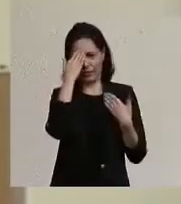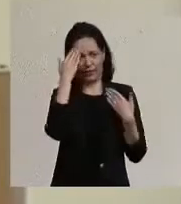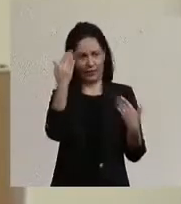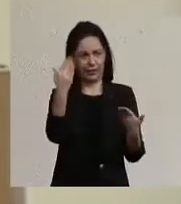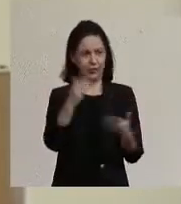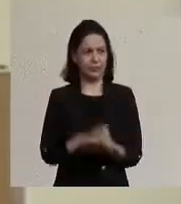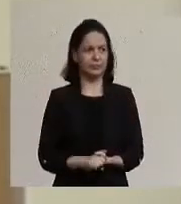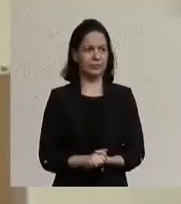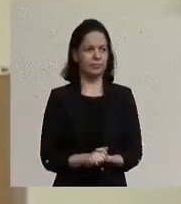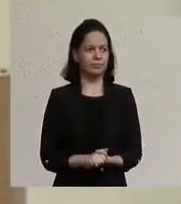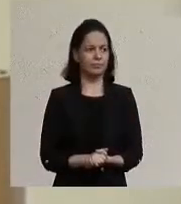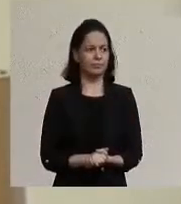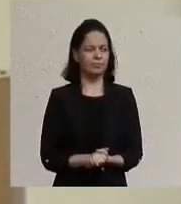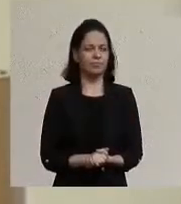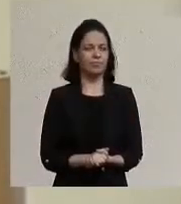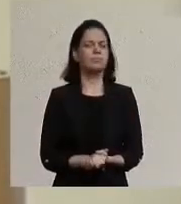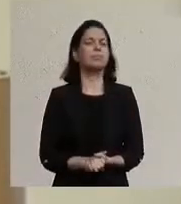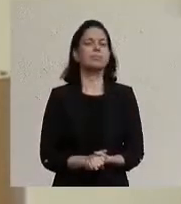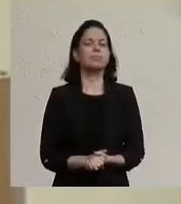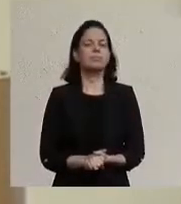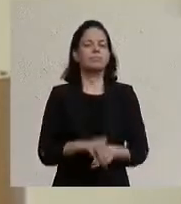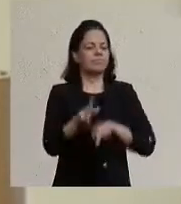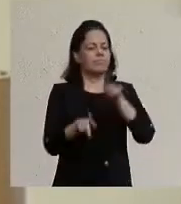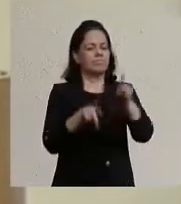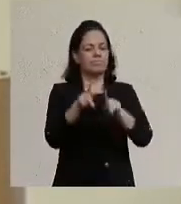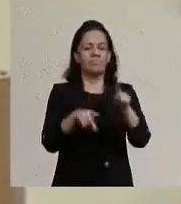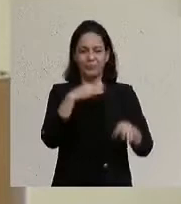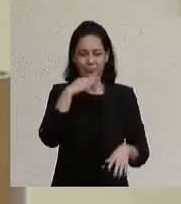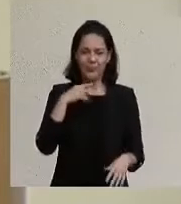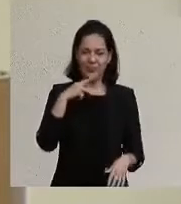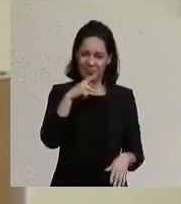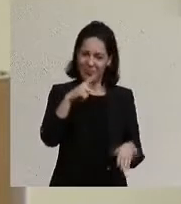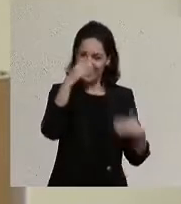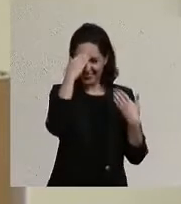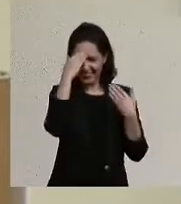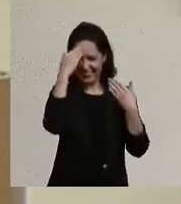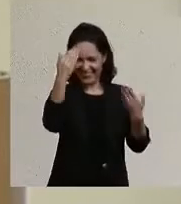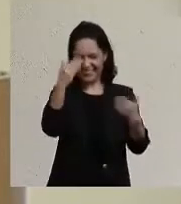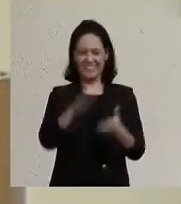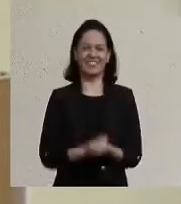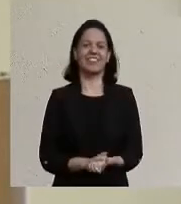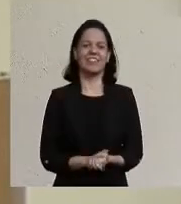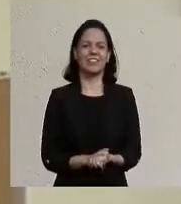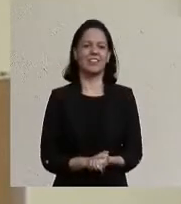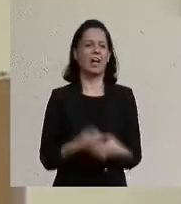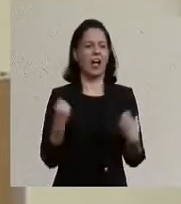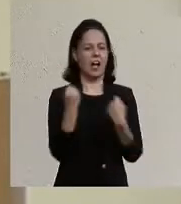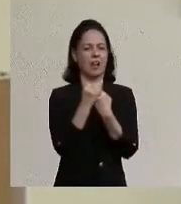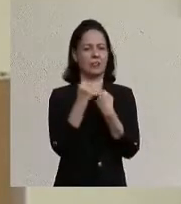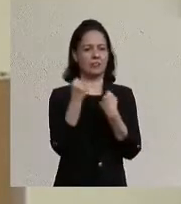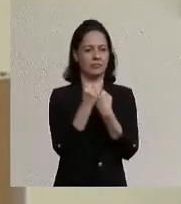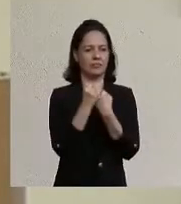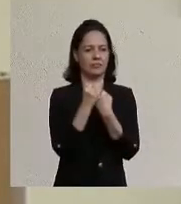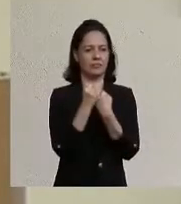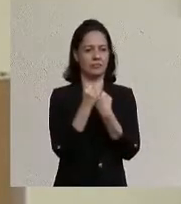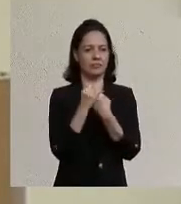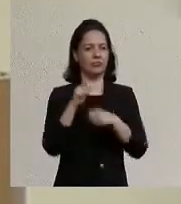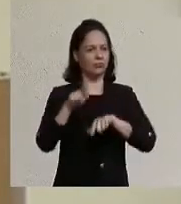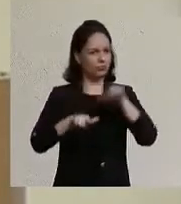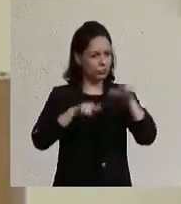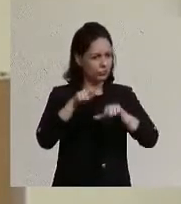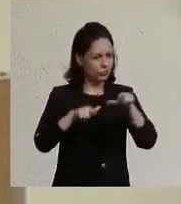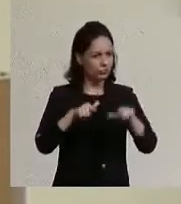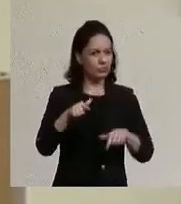agradecimento agradecer ao nosso povo de Santana de Parnaíba né pelo apoio foi um trabalho